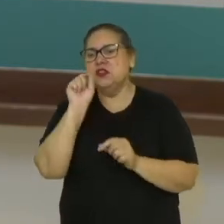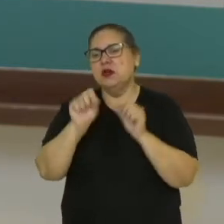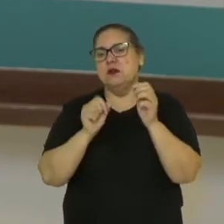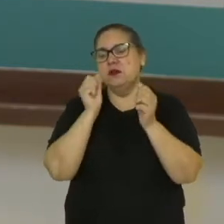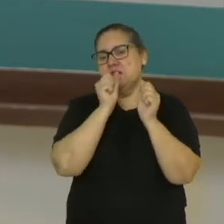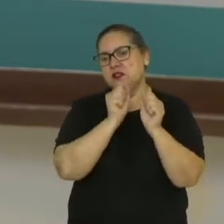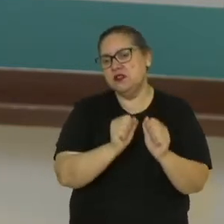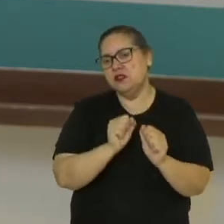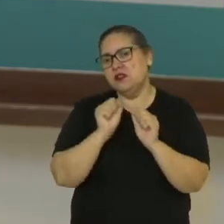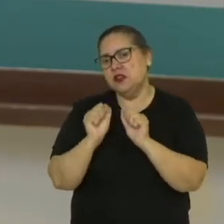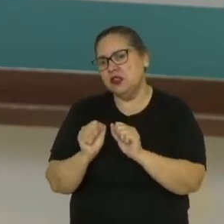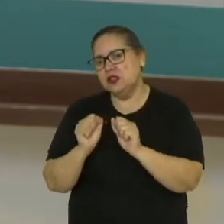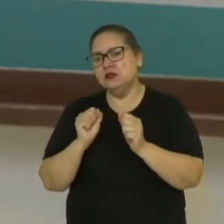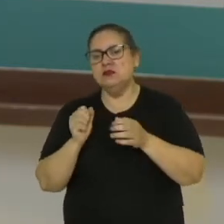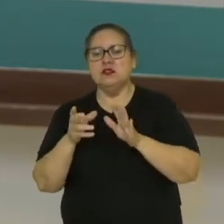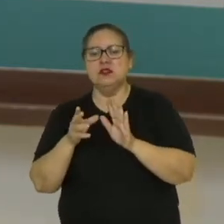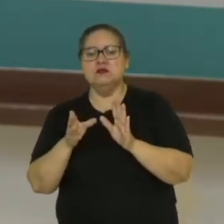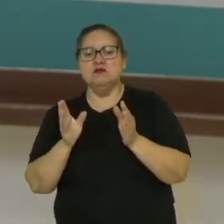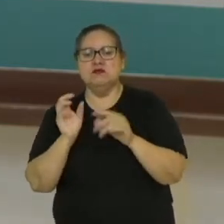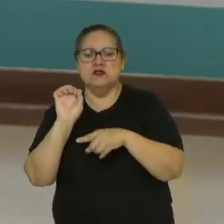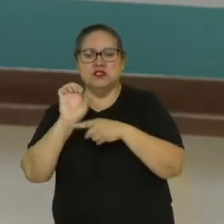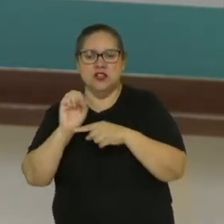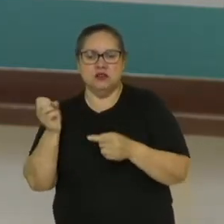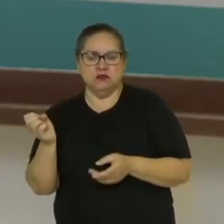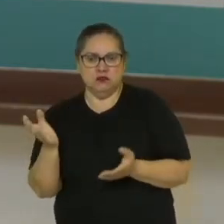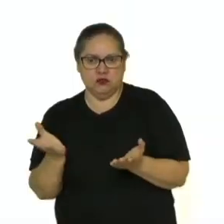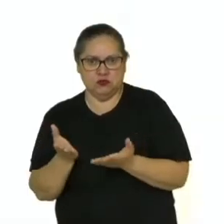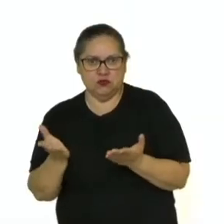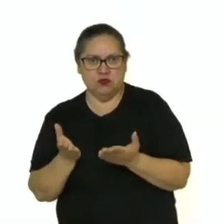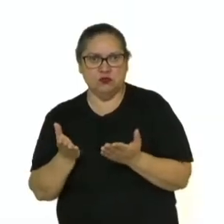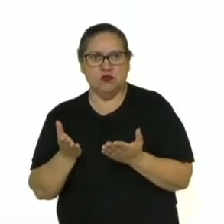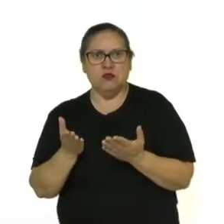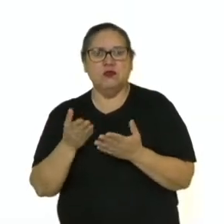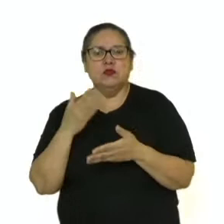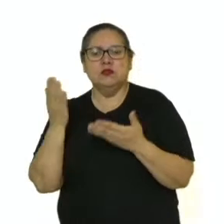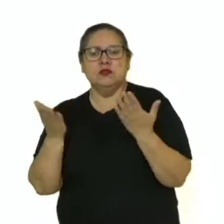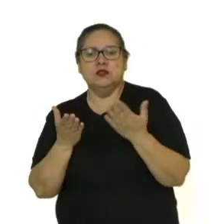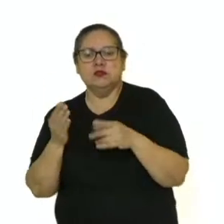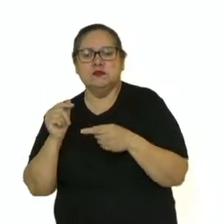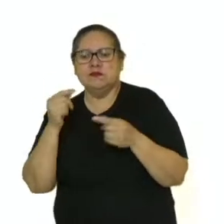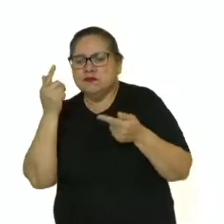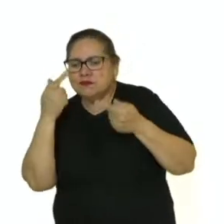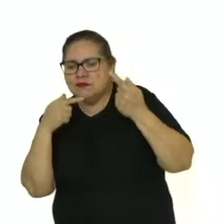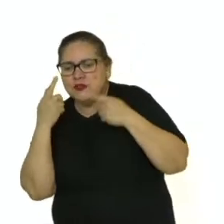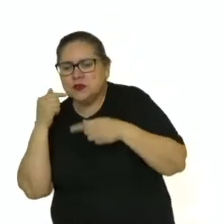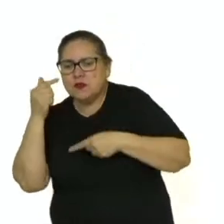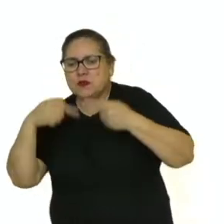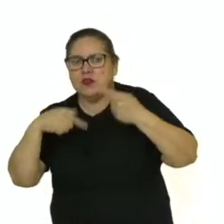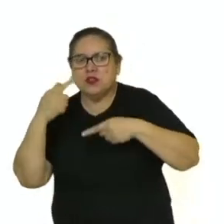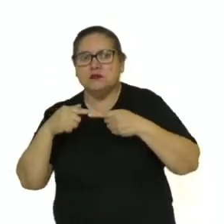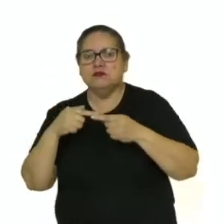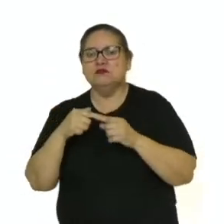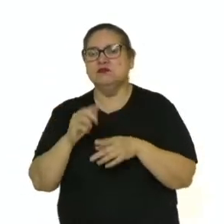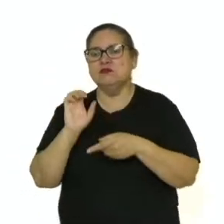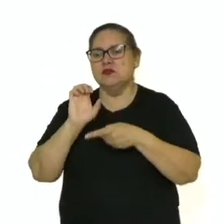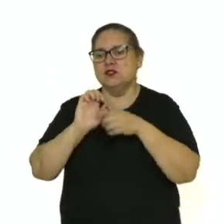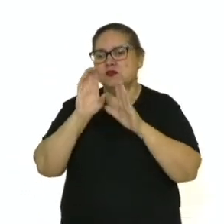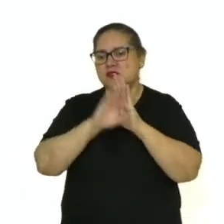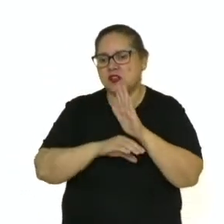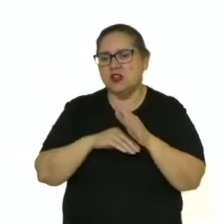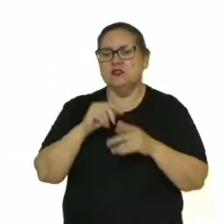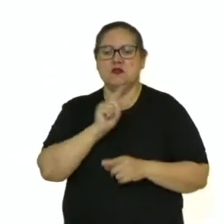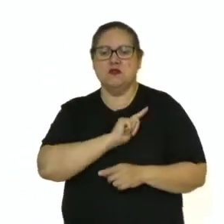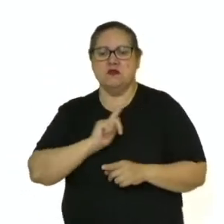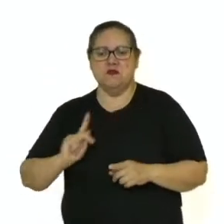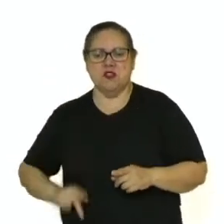poder, ver as formalizações do Estado moderno, revisar elementos de análise política, resgatando os conceitos de Estado, de governo, de